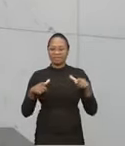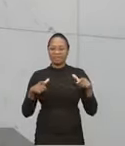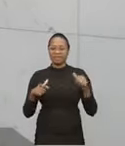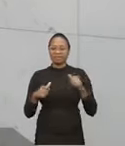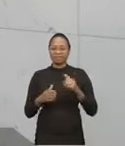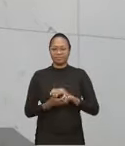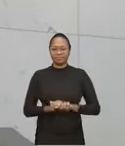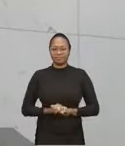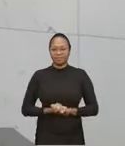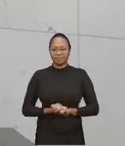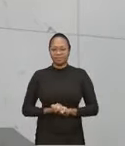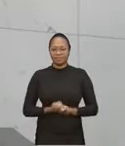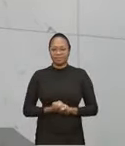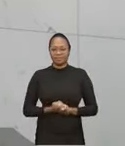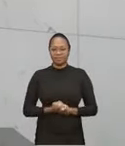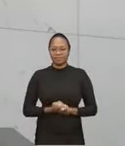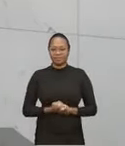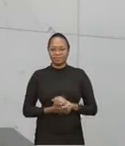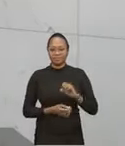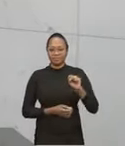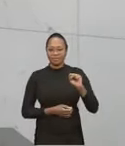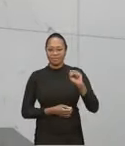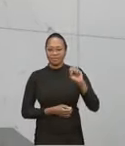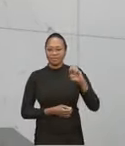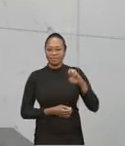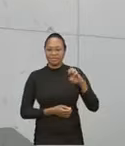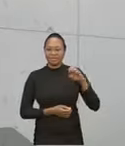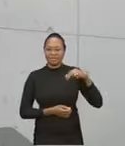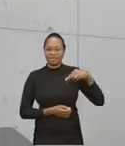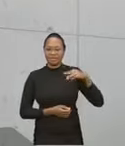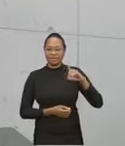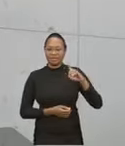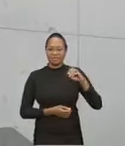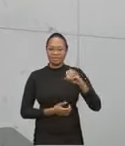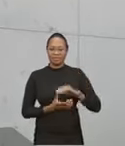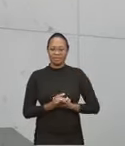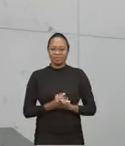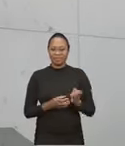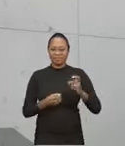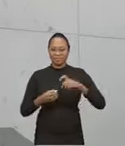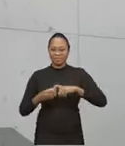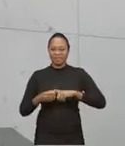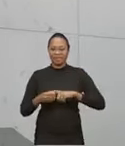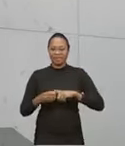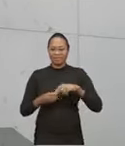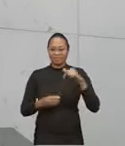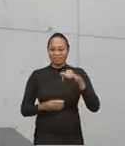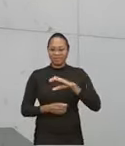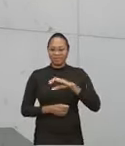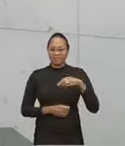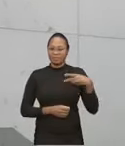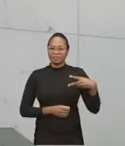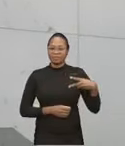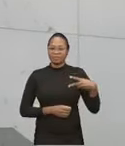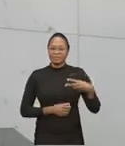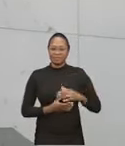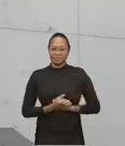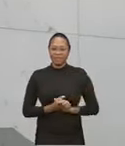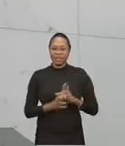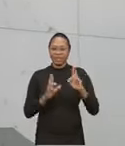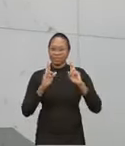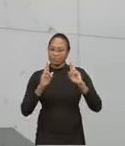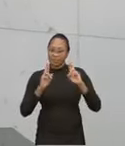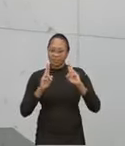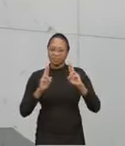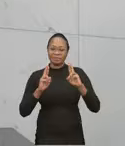ontem no Senado a reforma tributária e vai voltar para a Câmara essa semana para uma revisão de deputados. O que a gente espera é